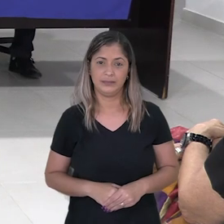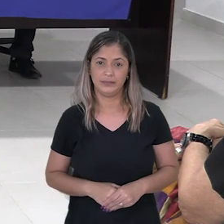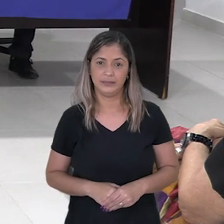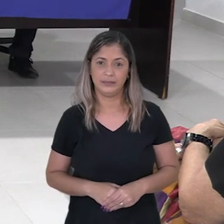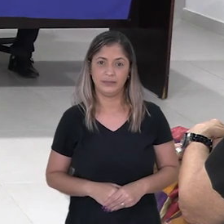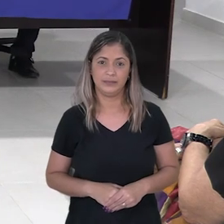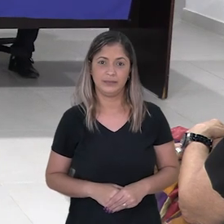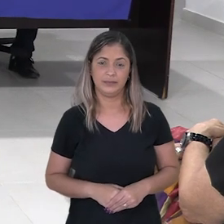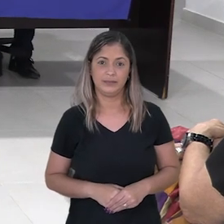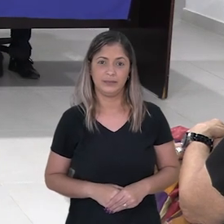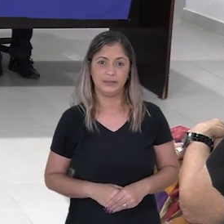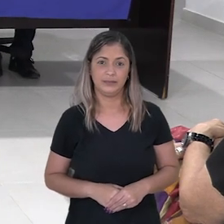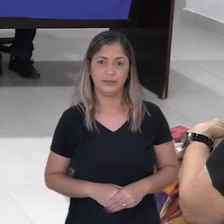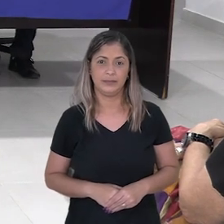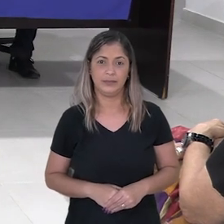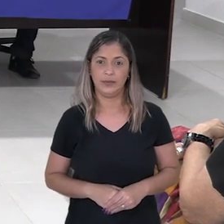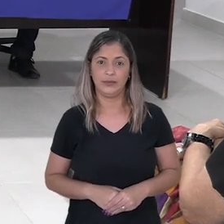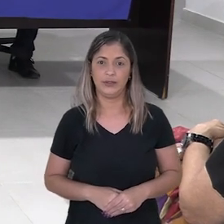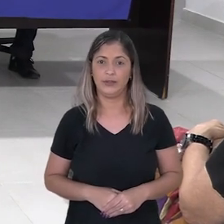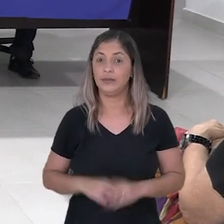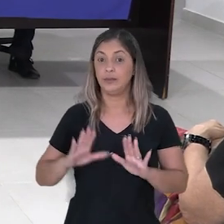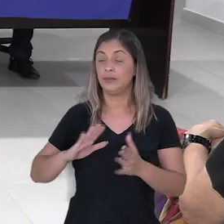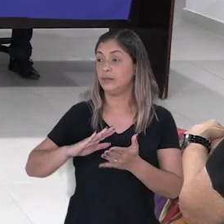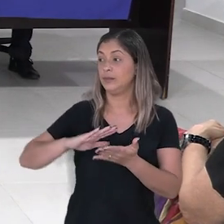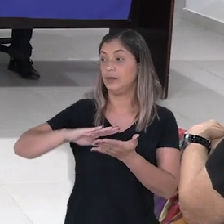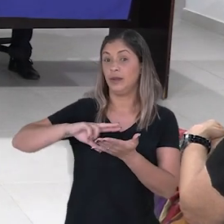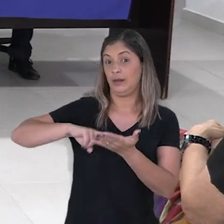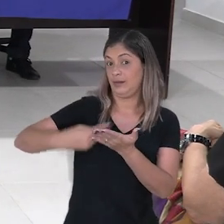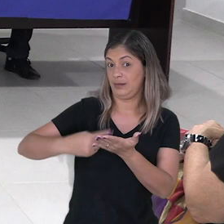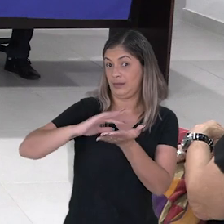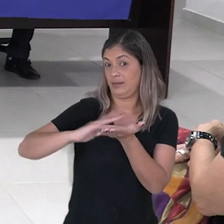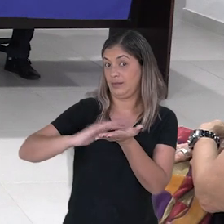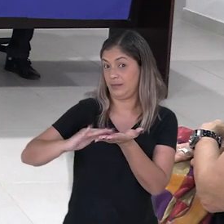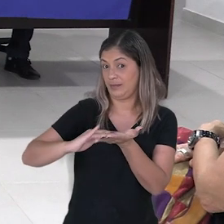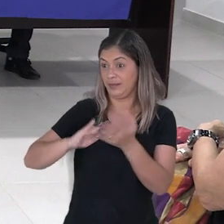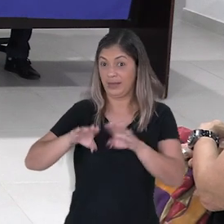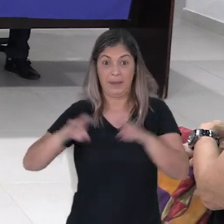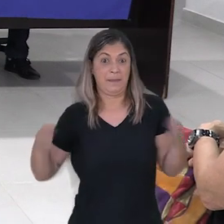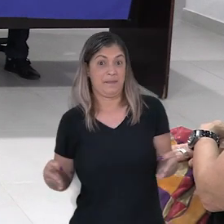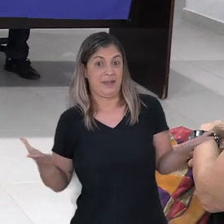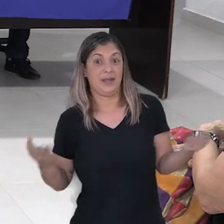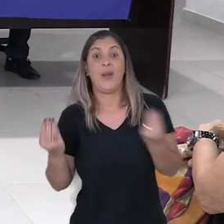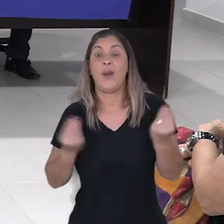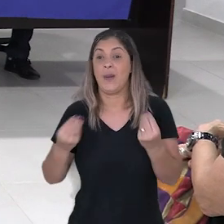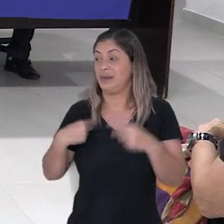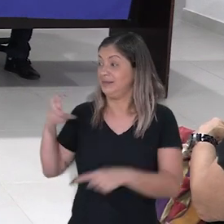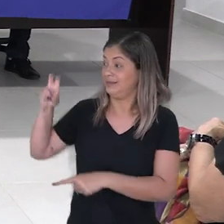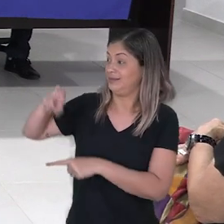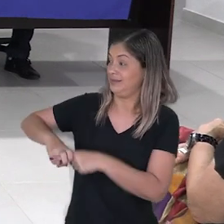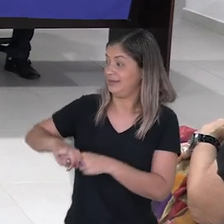Ah, tá certo, eu tinha feito uma conta, só que a intérprete em Braille, ela não fica na mesa, então tem um espaço para eu